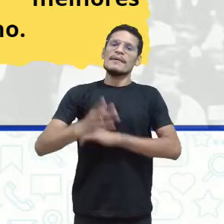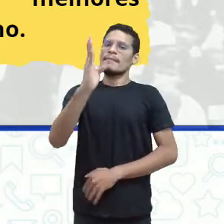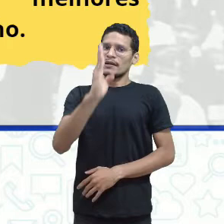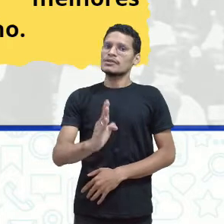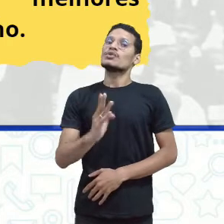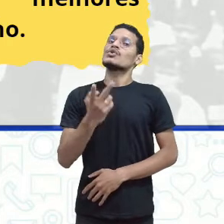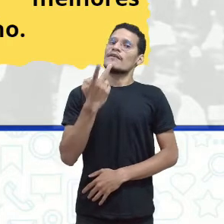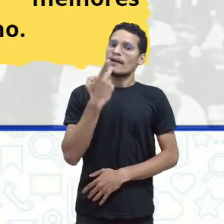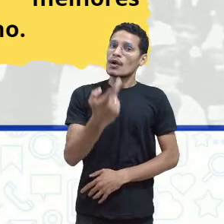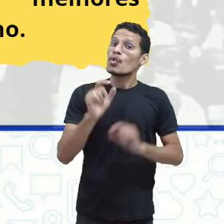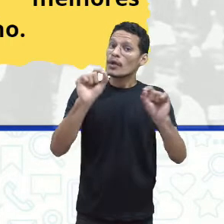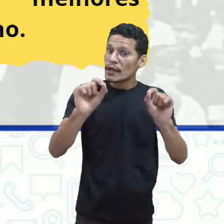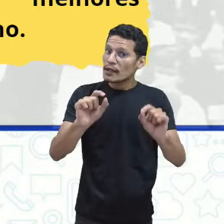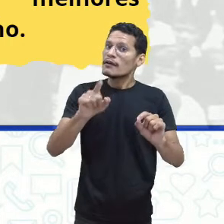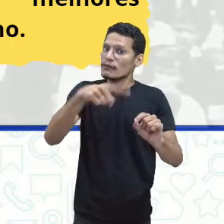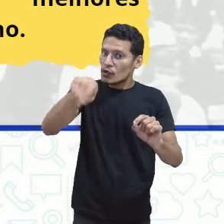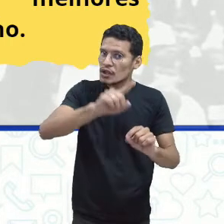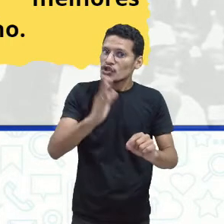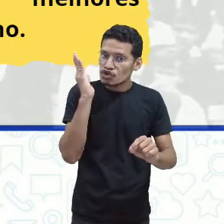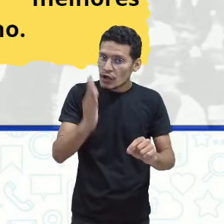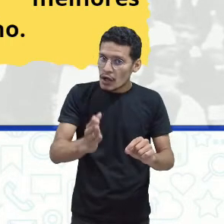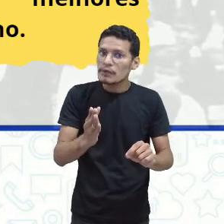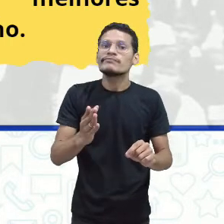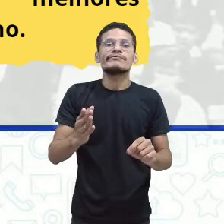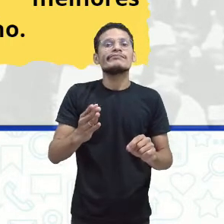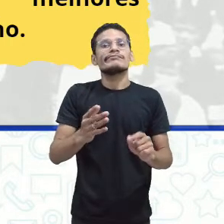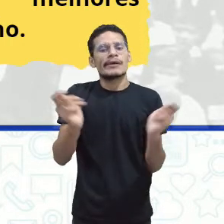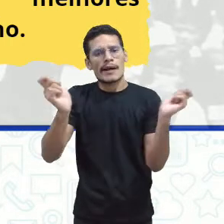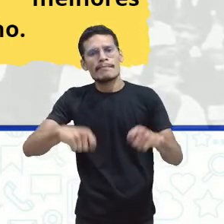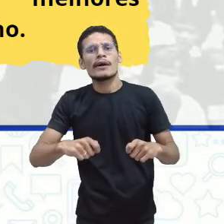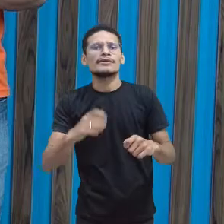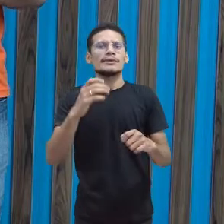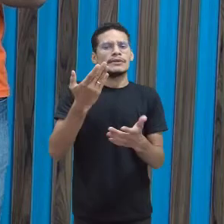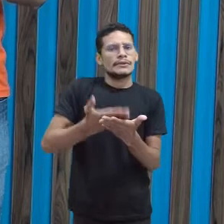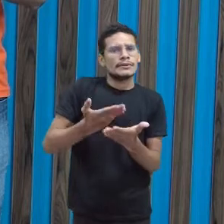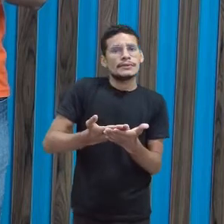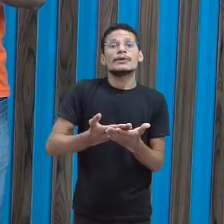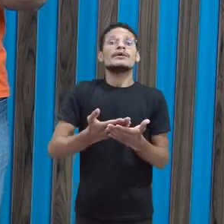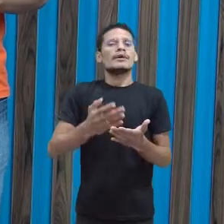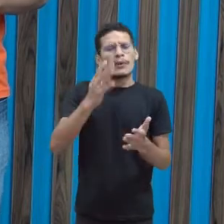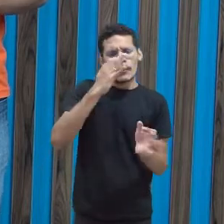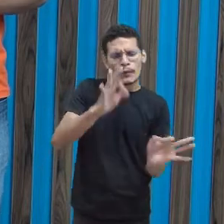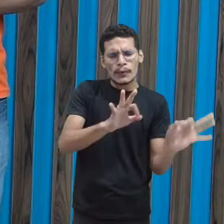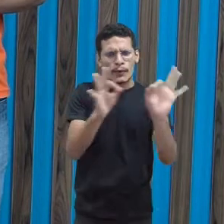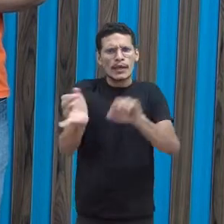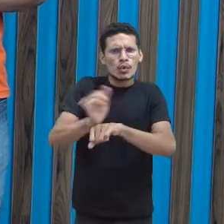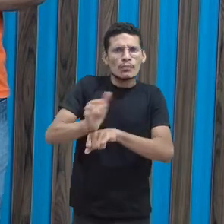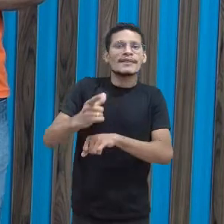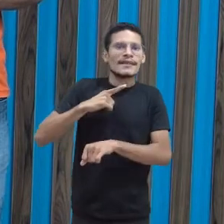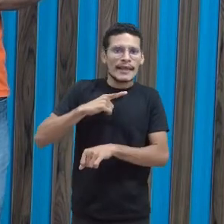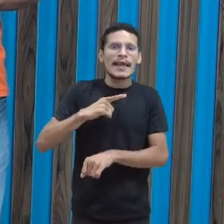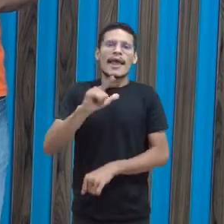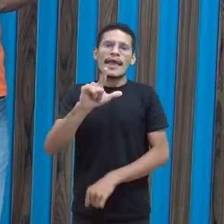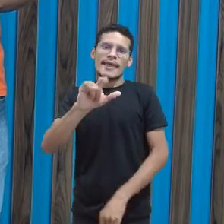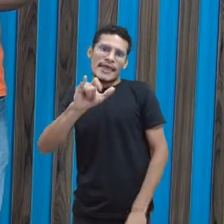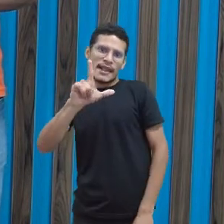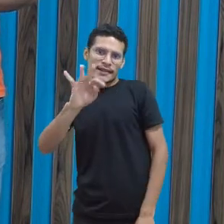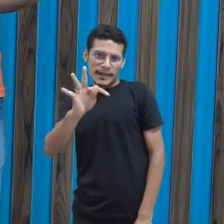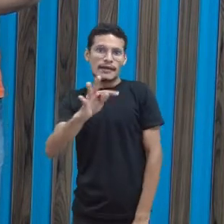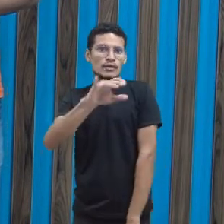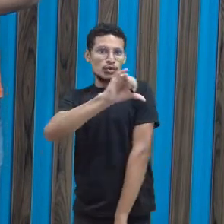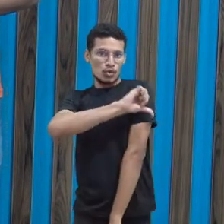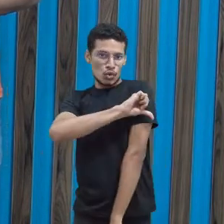quem quiser saber mais sobre isso, dá uma olhada no YouTube, nas aulas de LT do 9º ano, que vocês vão encontrar lá uma aula específica sobre essa greve